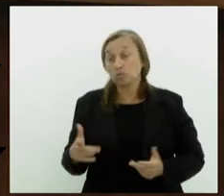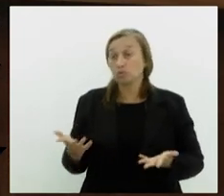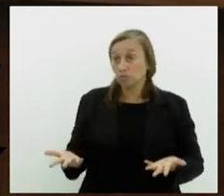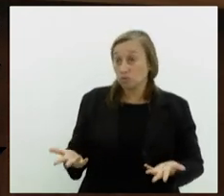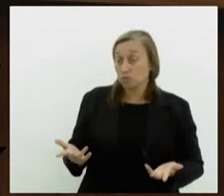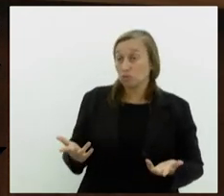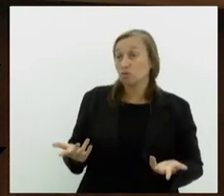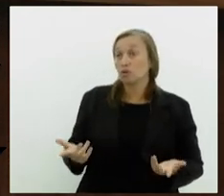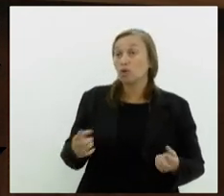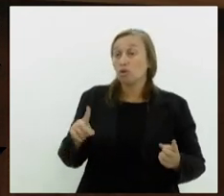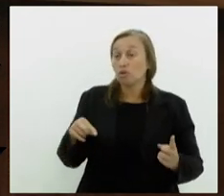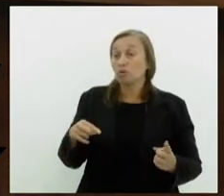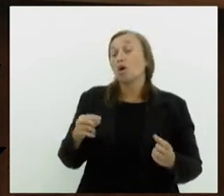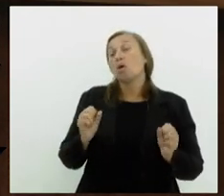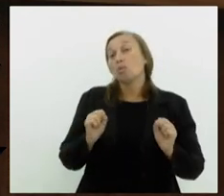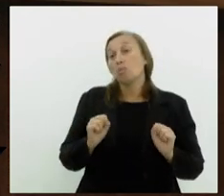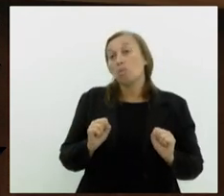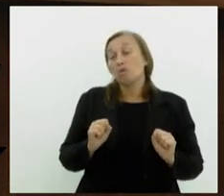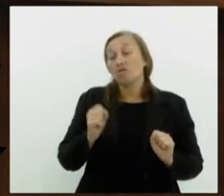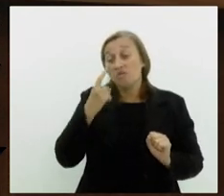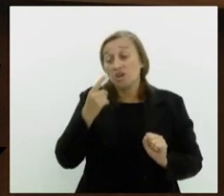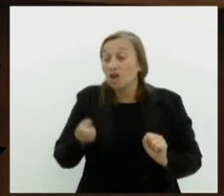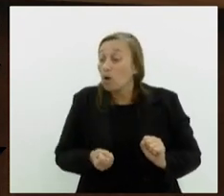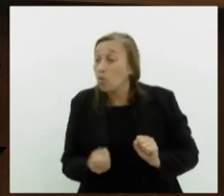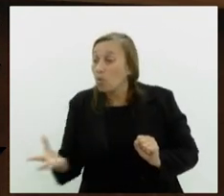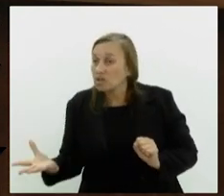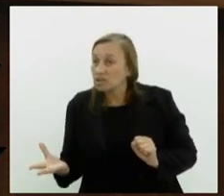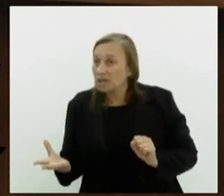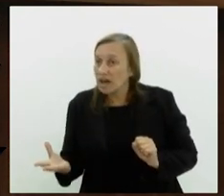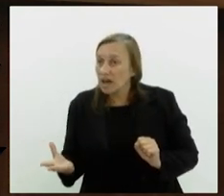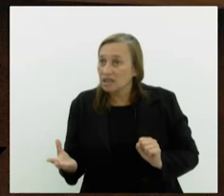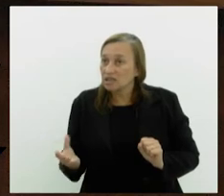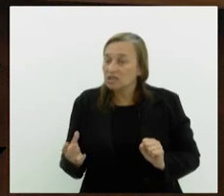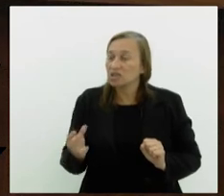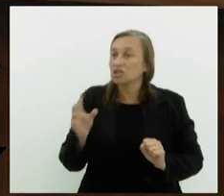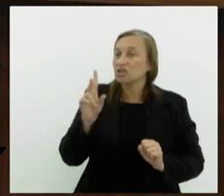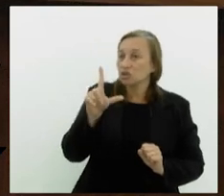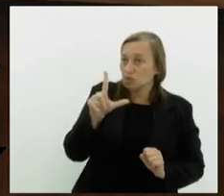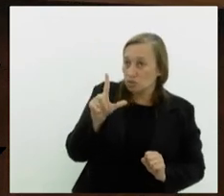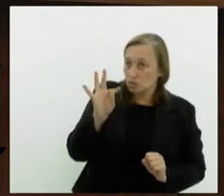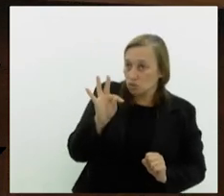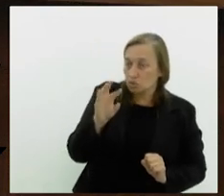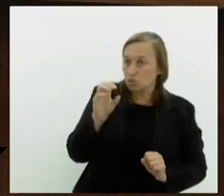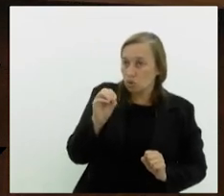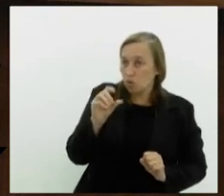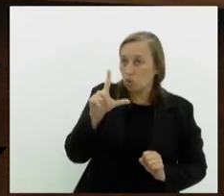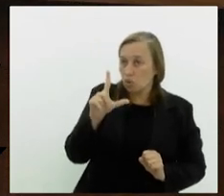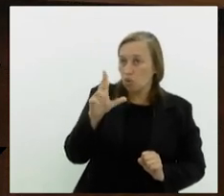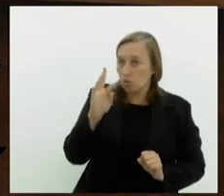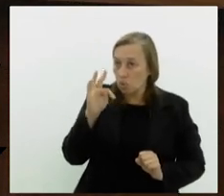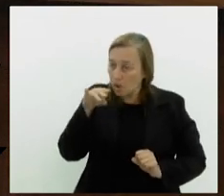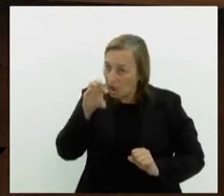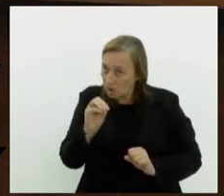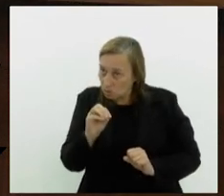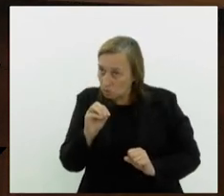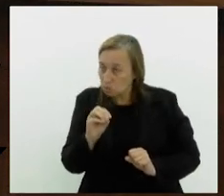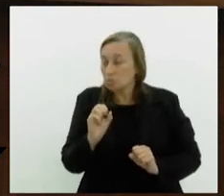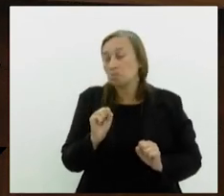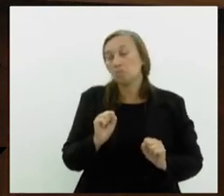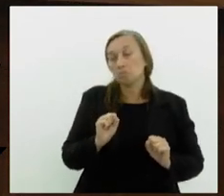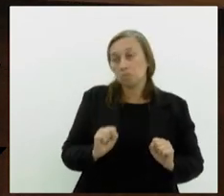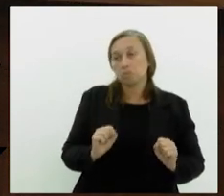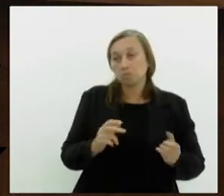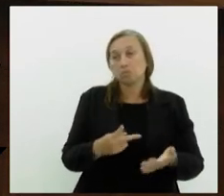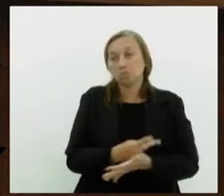hipótese remota, haja vista a quantidade de tolueno concentrado e que poderia haver a contaminação via agricultura, mas não para